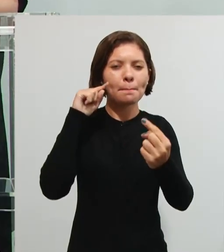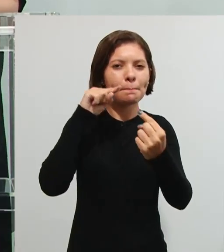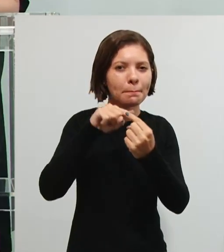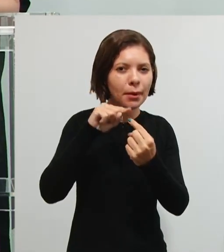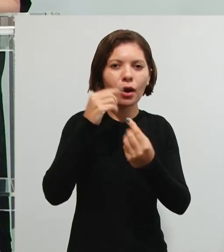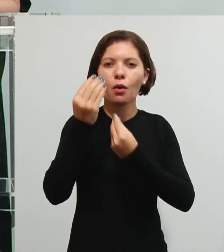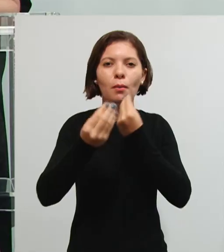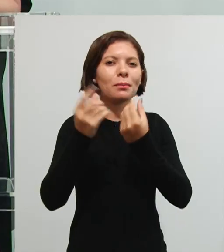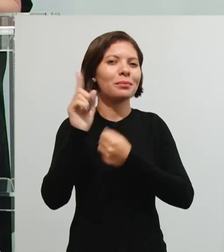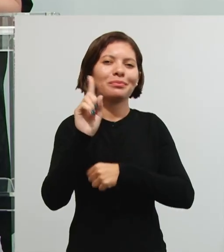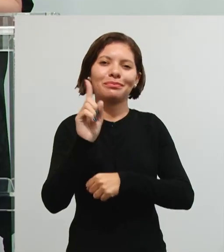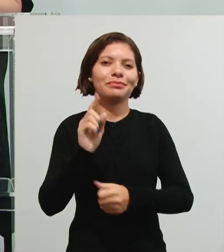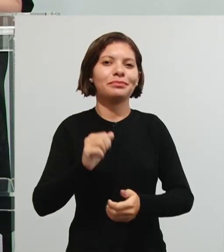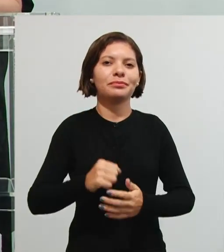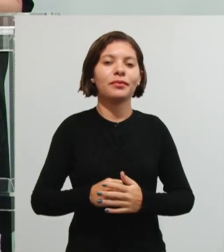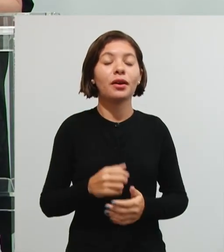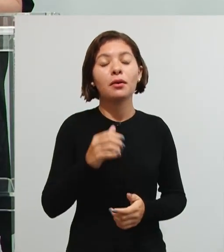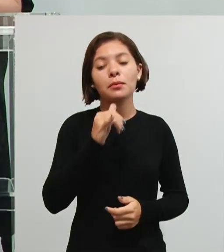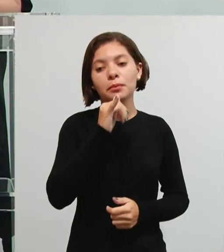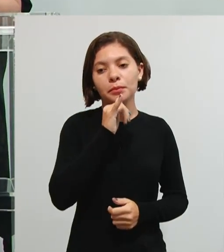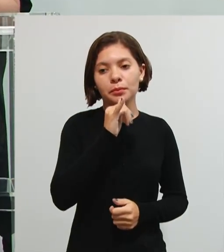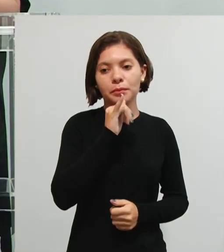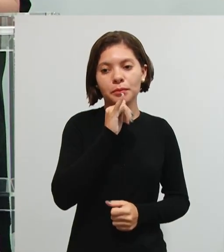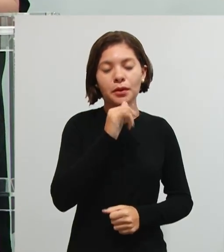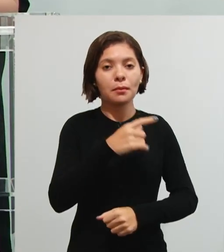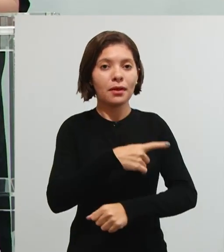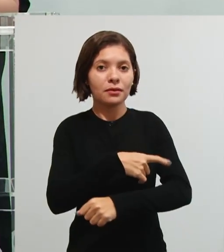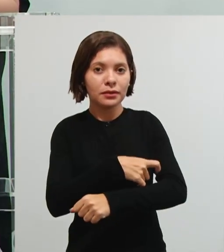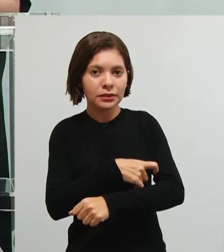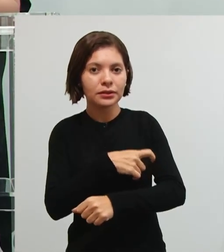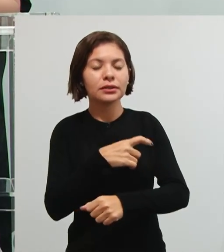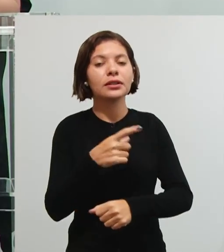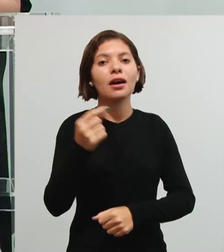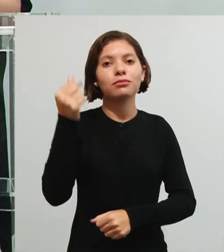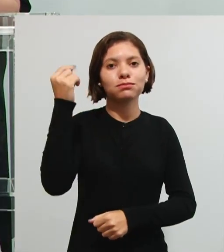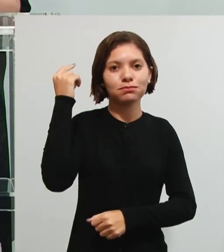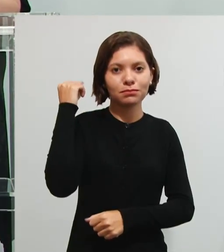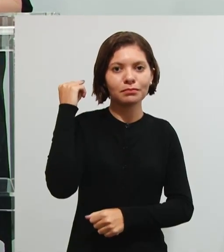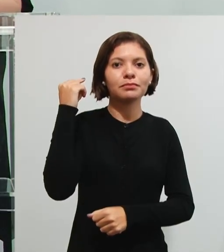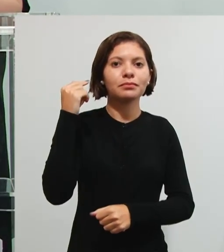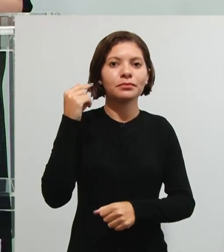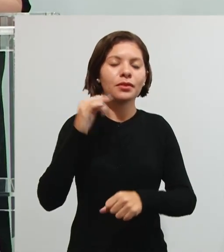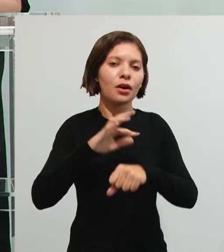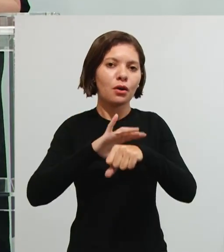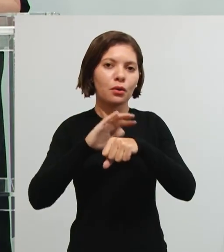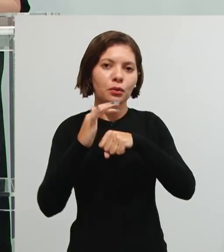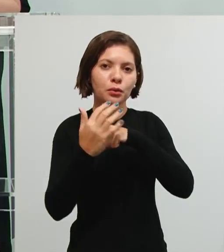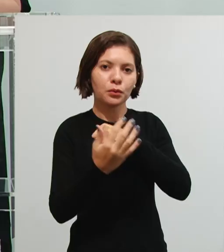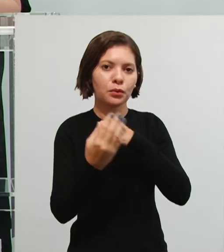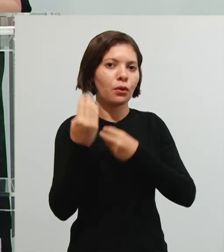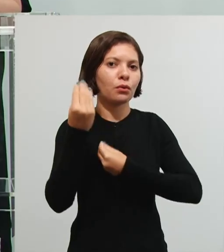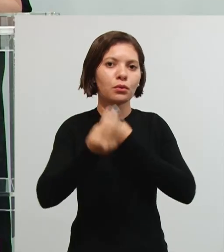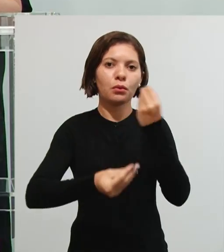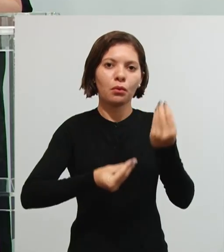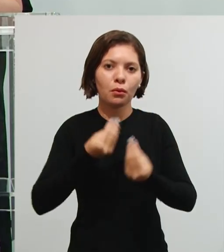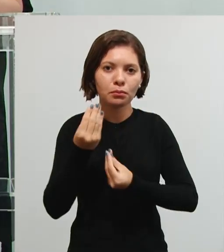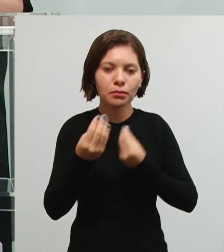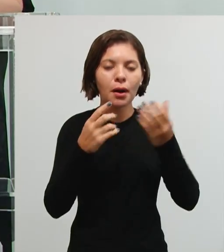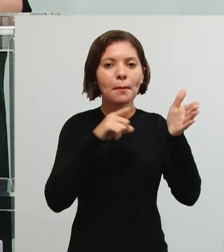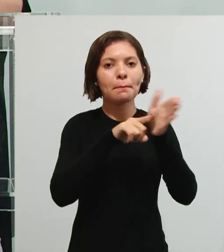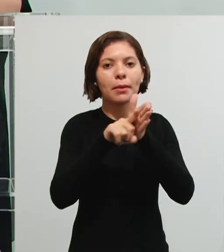exemplo, no caso das vacinas, né, que foram feitas para a Covid, elas foram feitas ela era uma